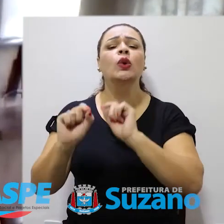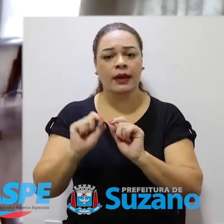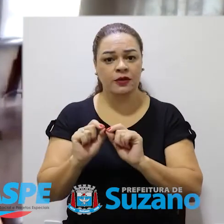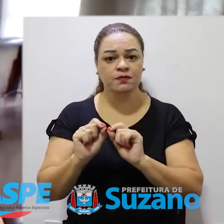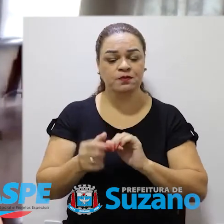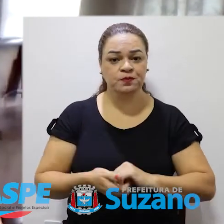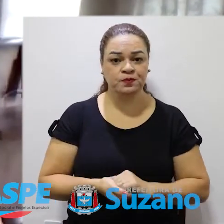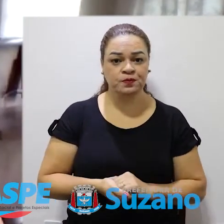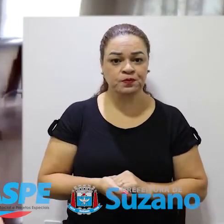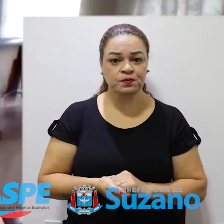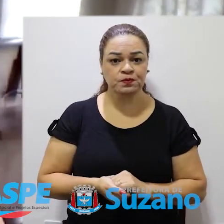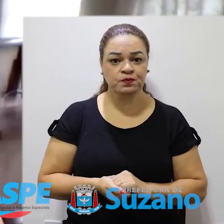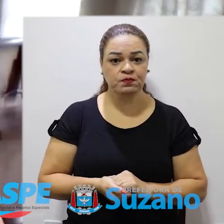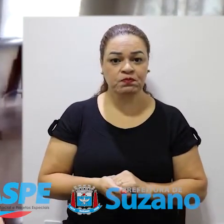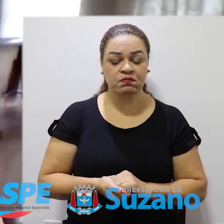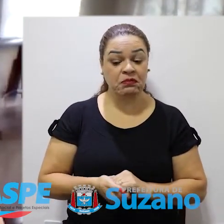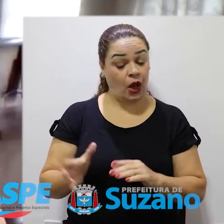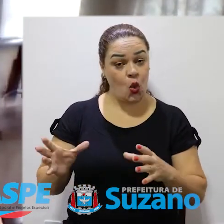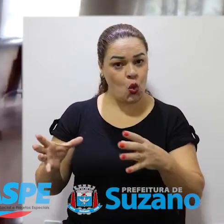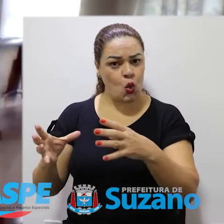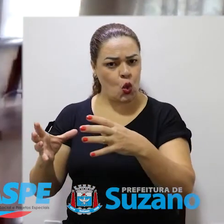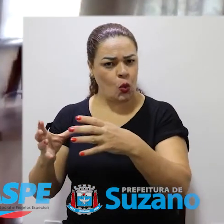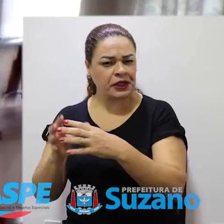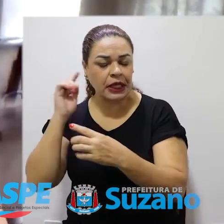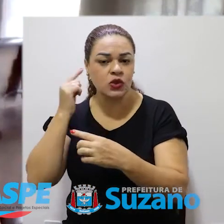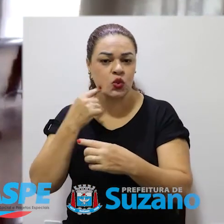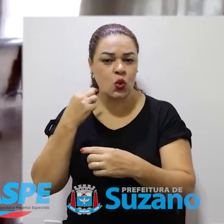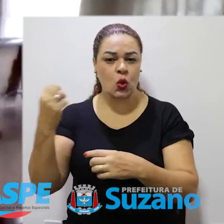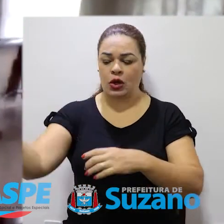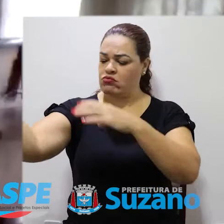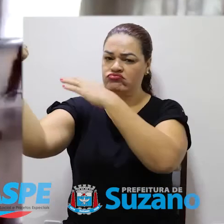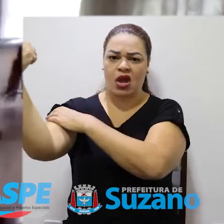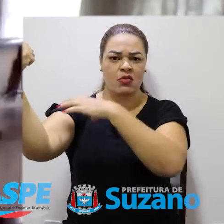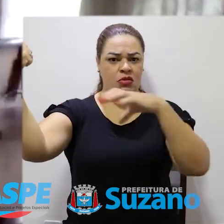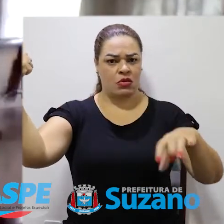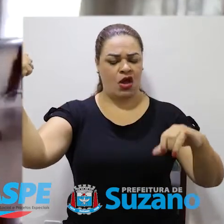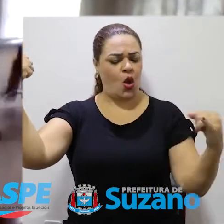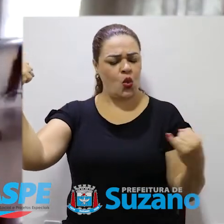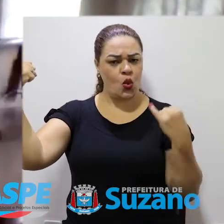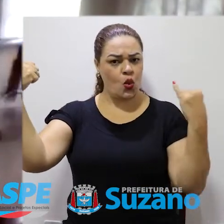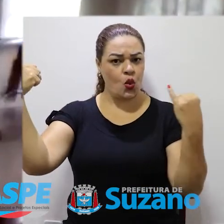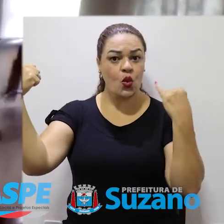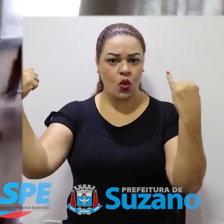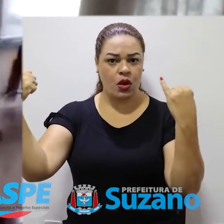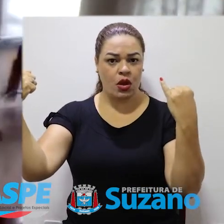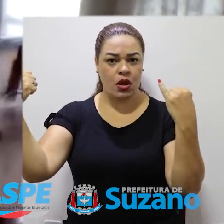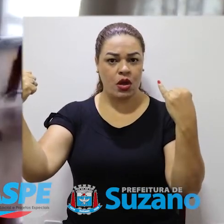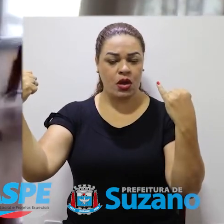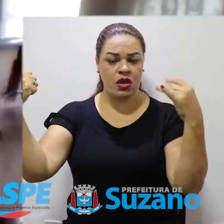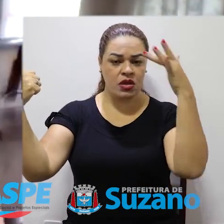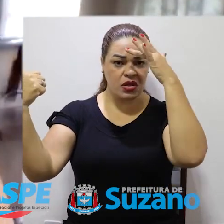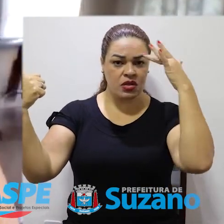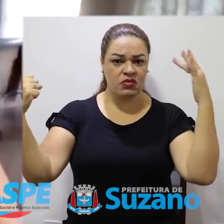num contexto de comunidade surda, e por isso essa questão do empoderamento é importante, as pessoas que estão juntas nessa comunidade